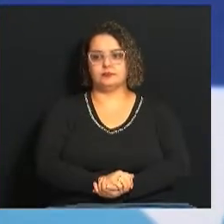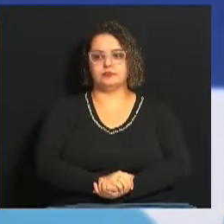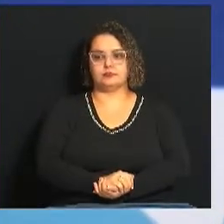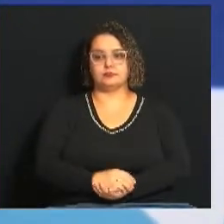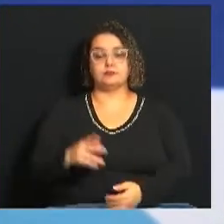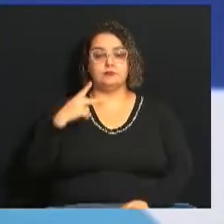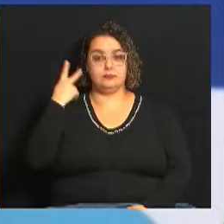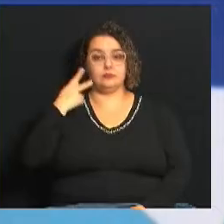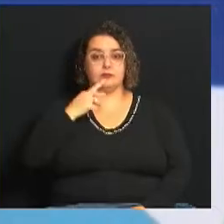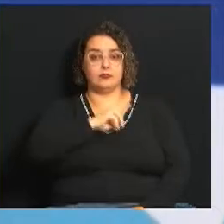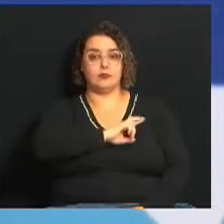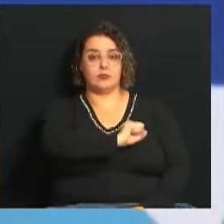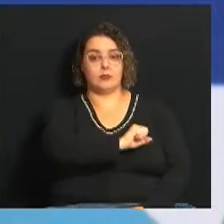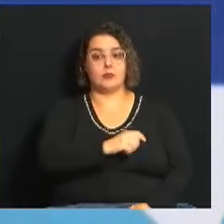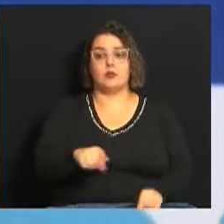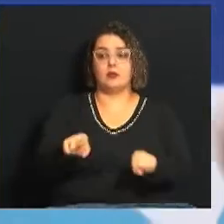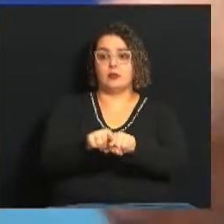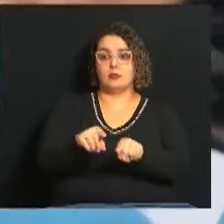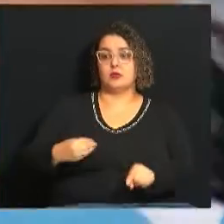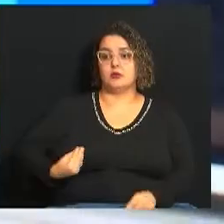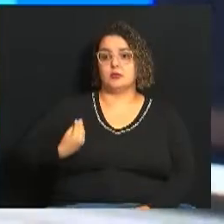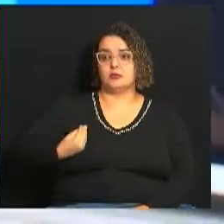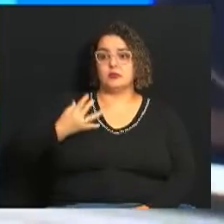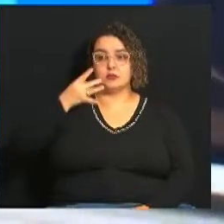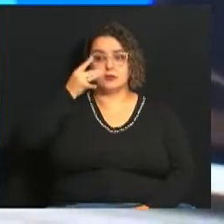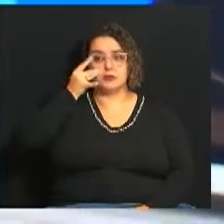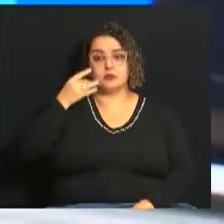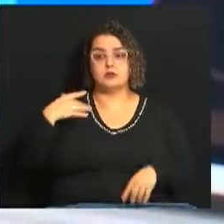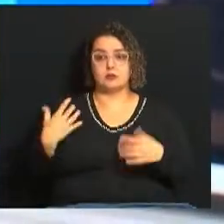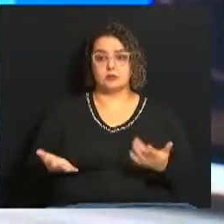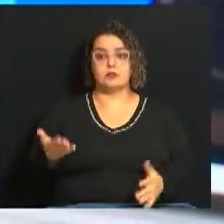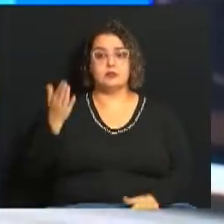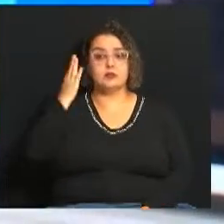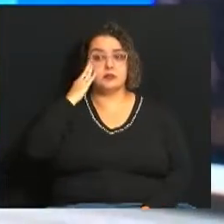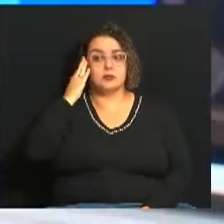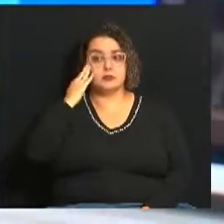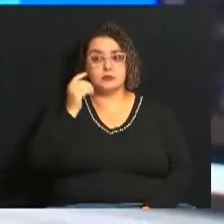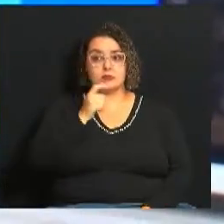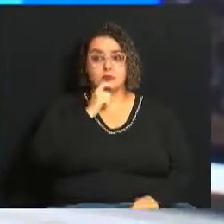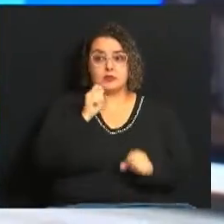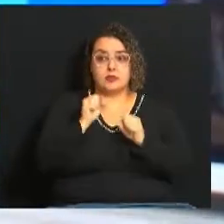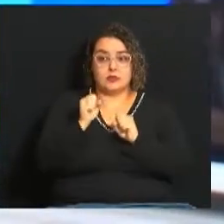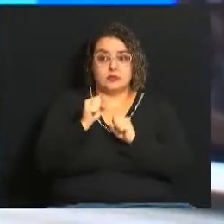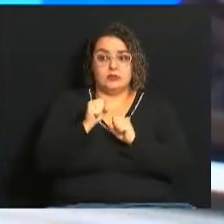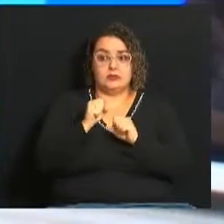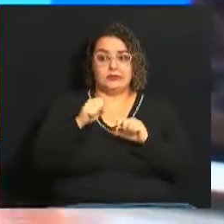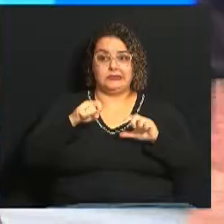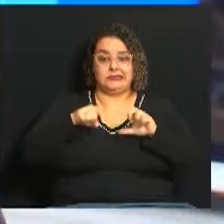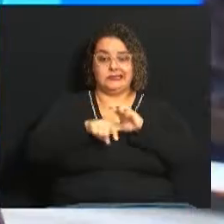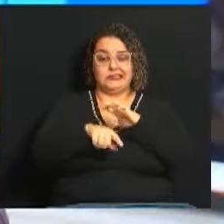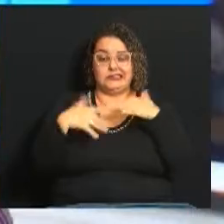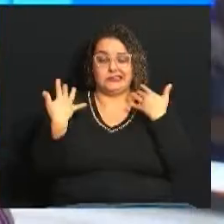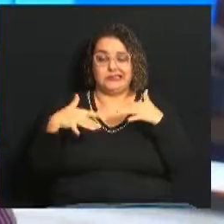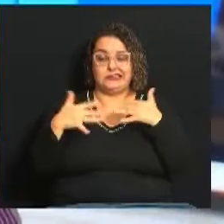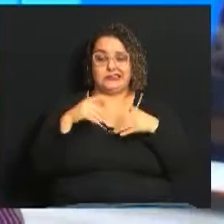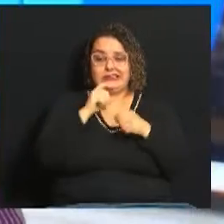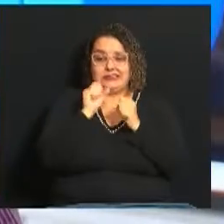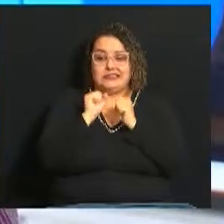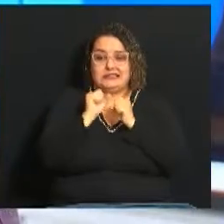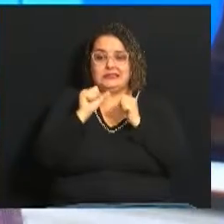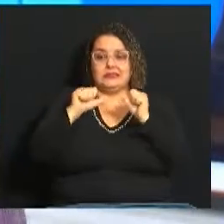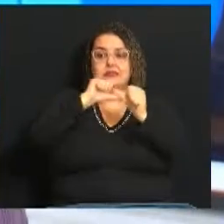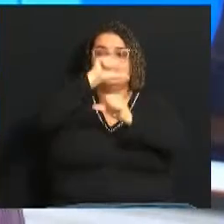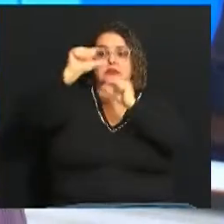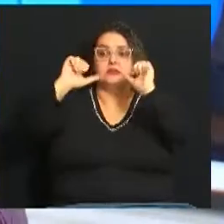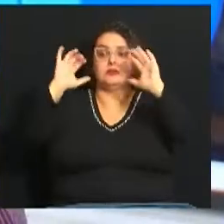Luiz Rossini também esteve presente no evento. A gente sabe que os invernos têm sido rigorosos por causa das mudanças